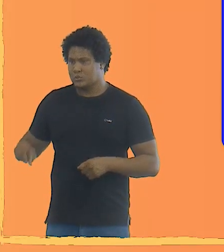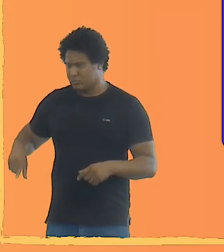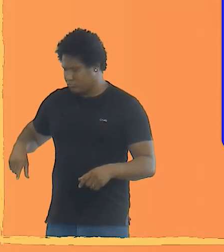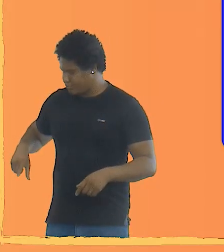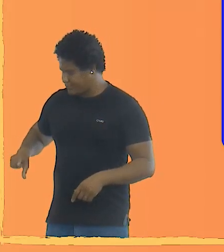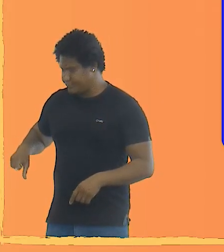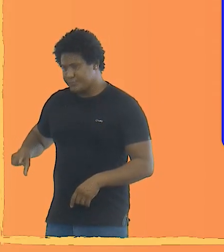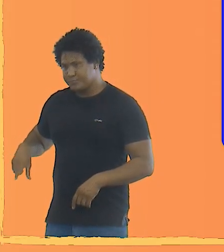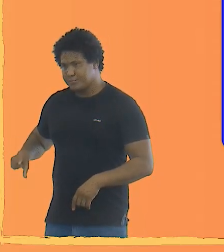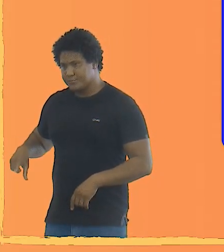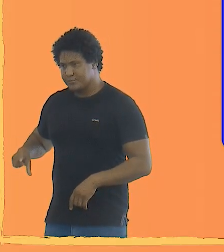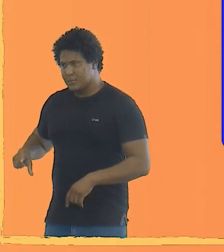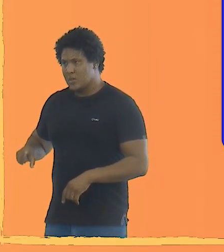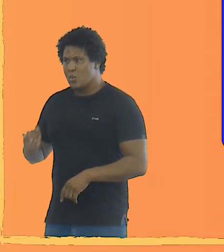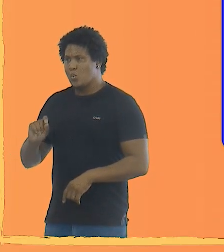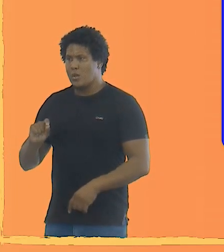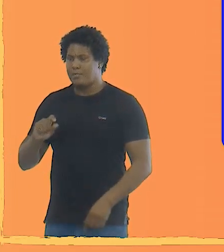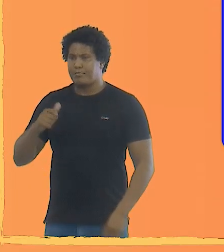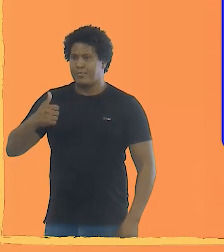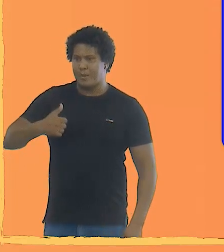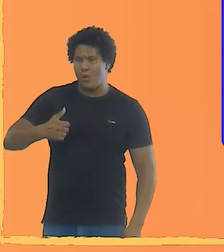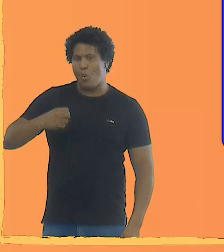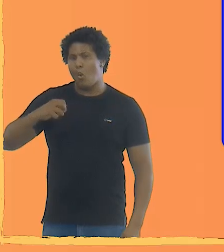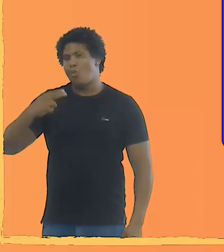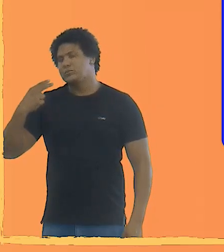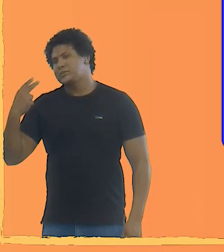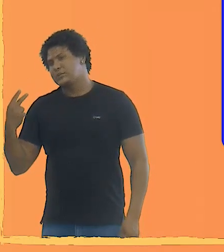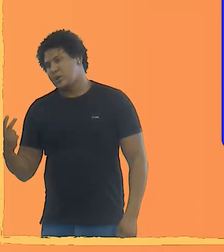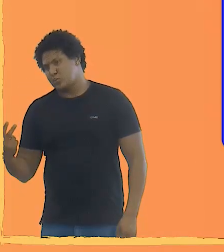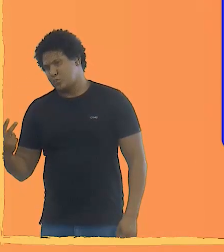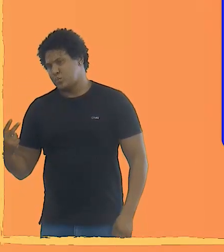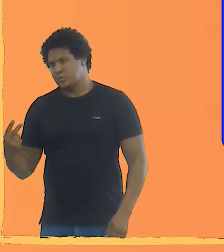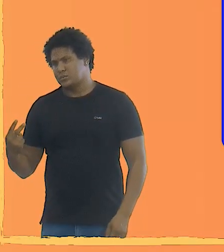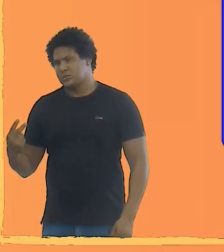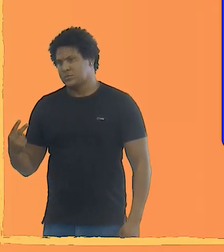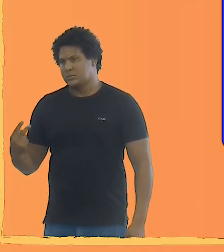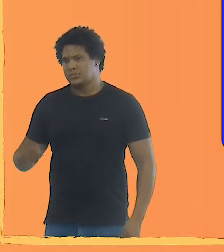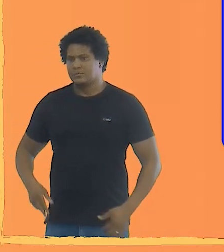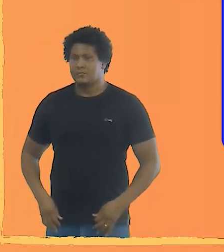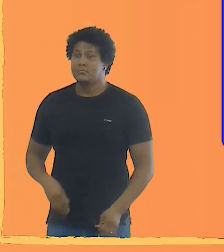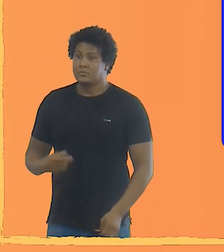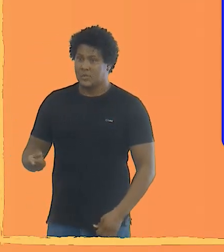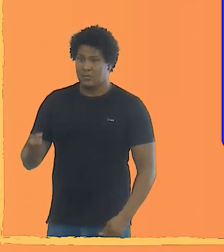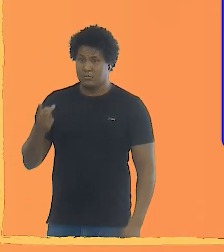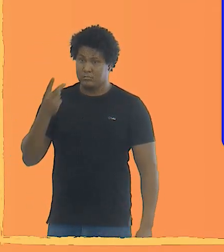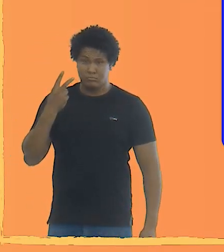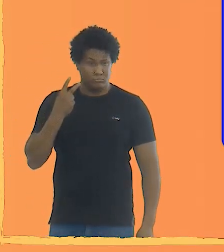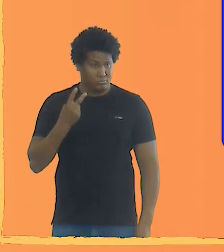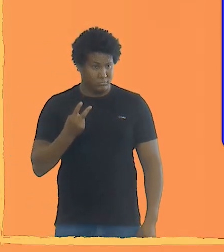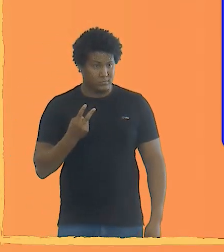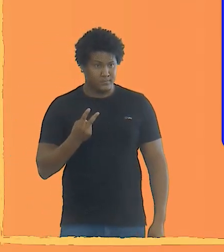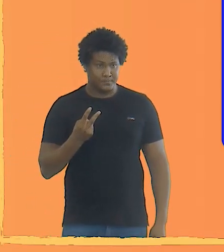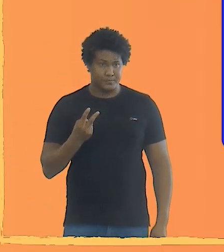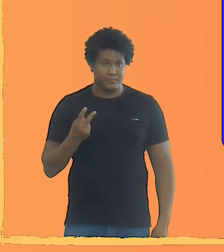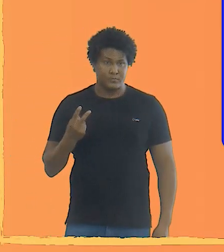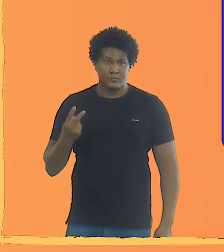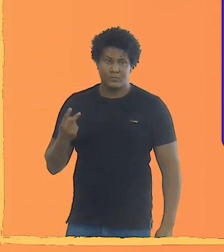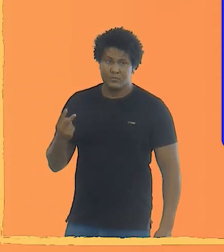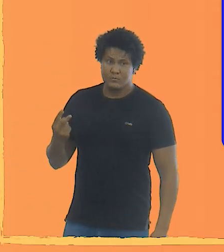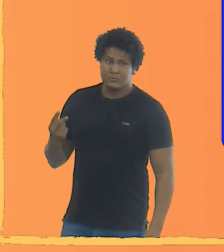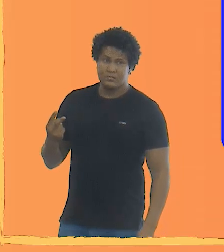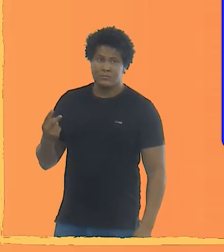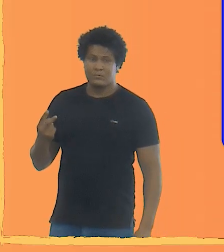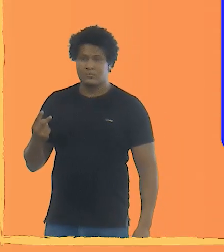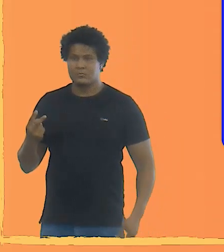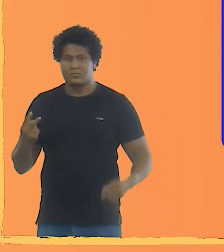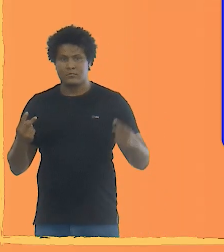pinhão. Então só aqui já são quantas possibilidades de marcha? Já são 2 possibilidades. É você ligar a primeira engrenagem com a